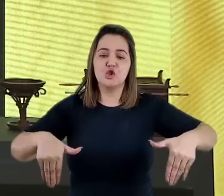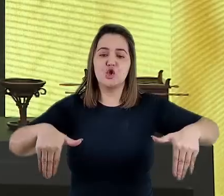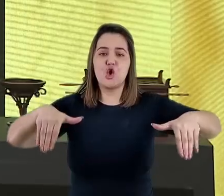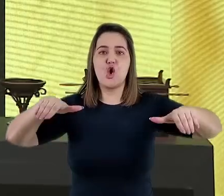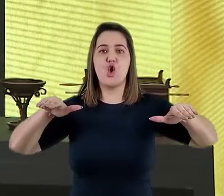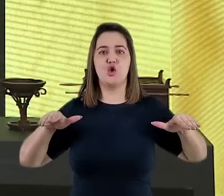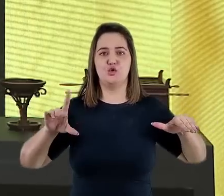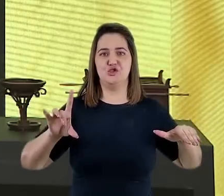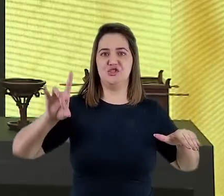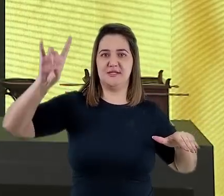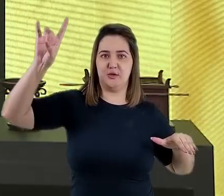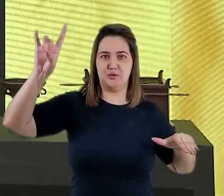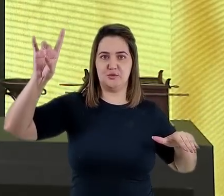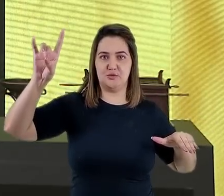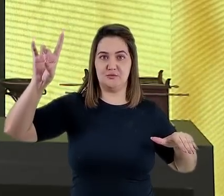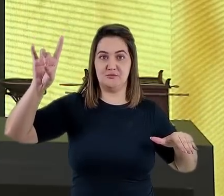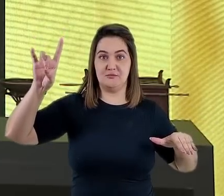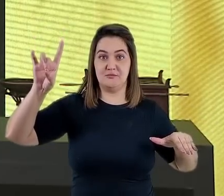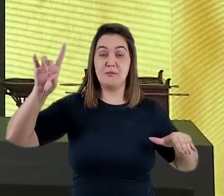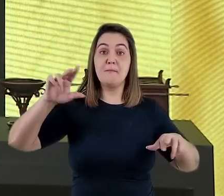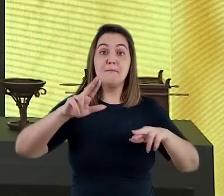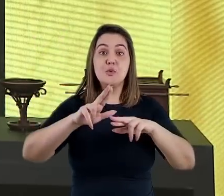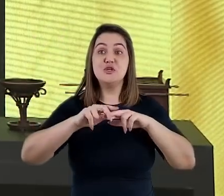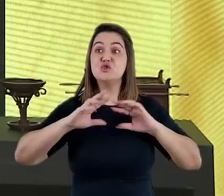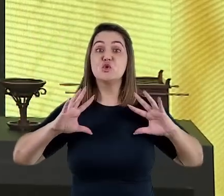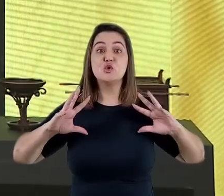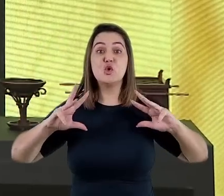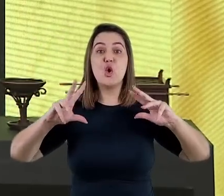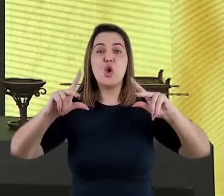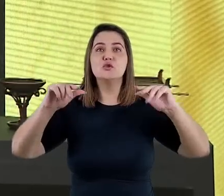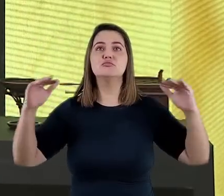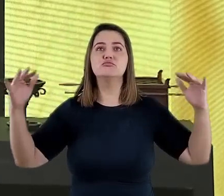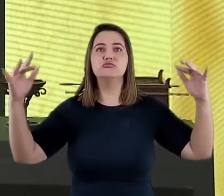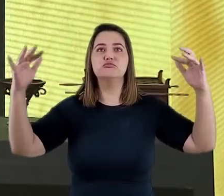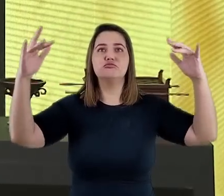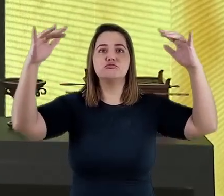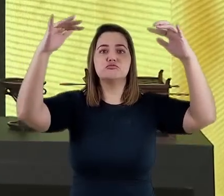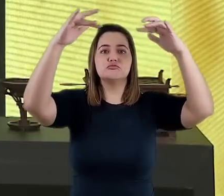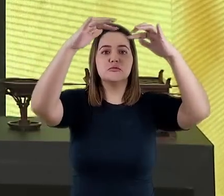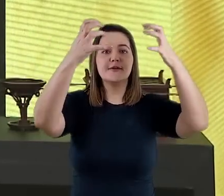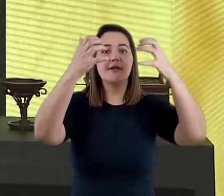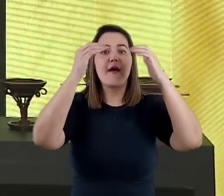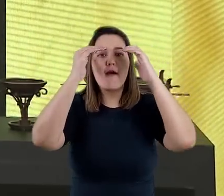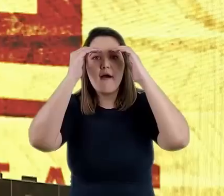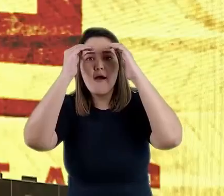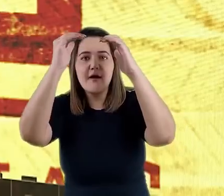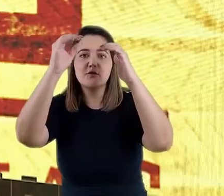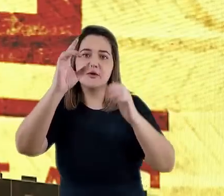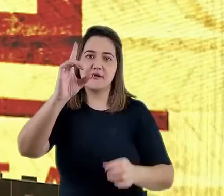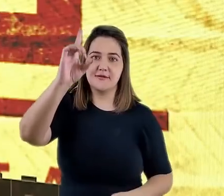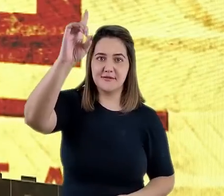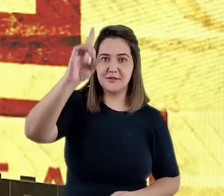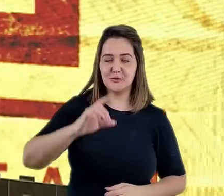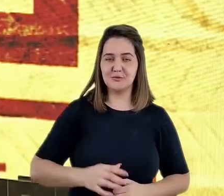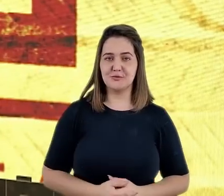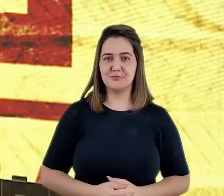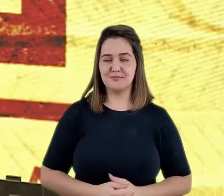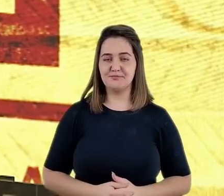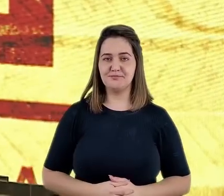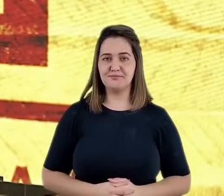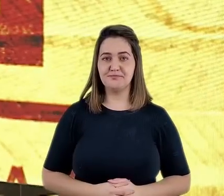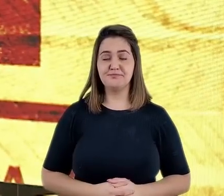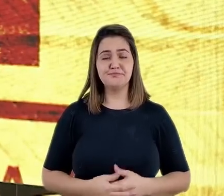de Deus, onde os seres não caídos se reuniam para adorar o Criador. Mas você deve estar